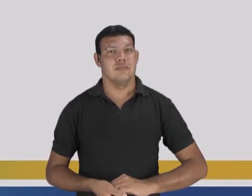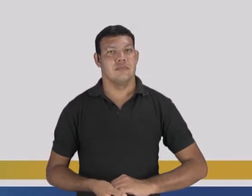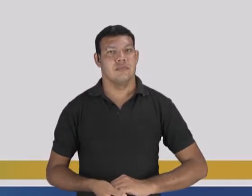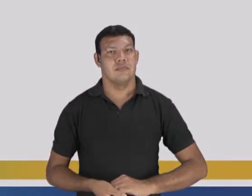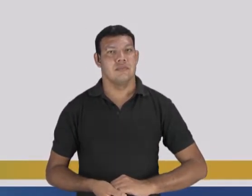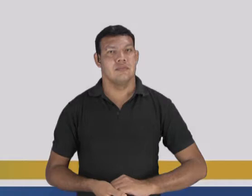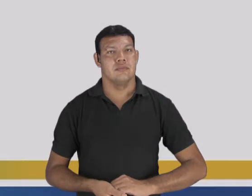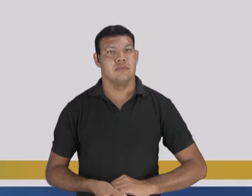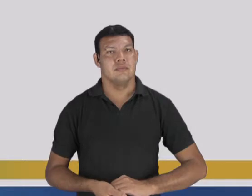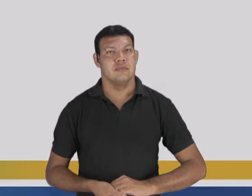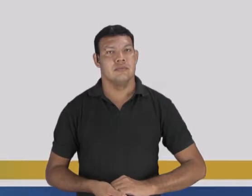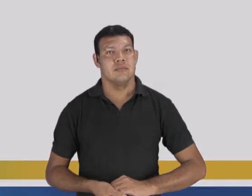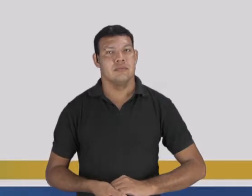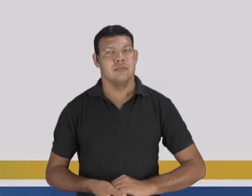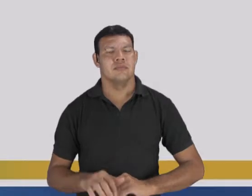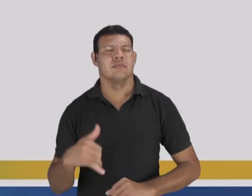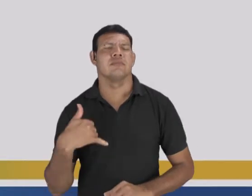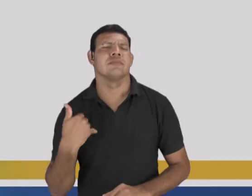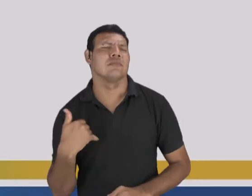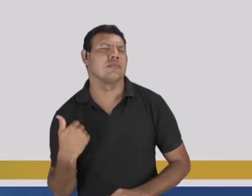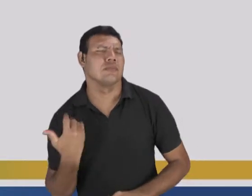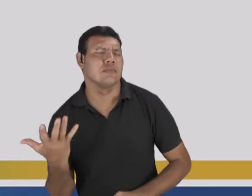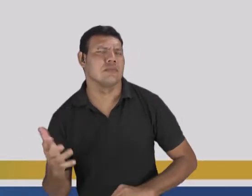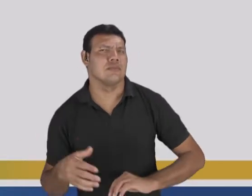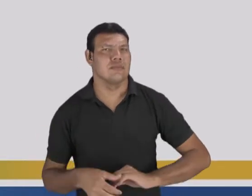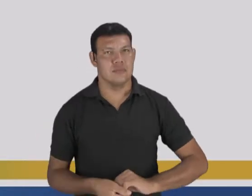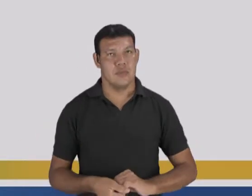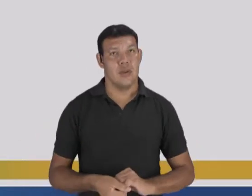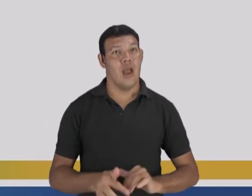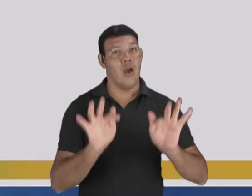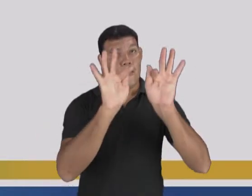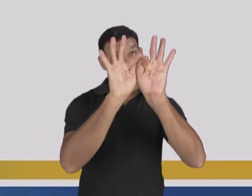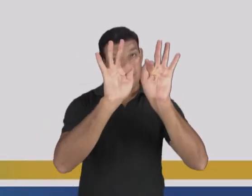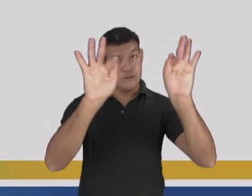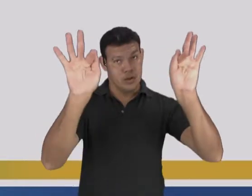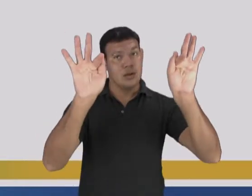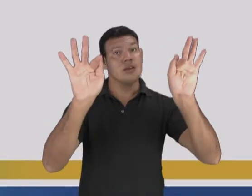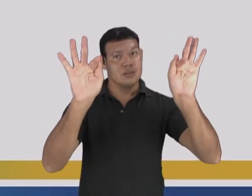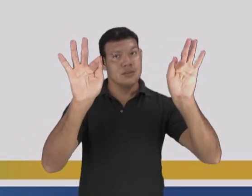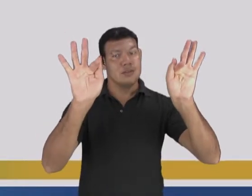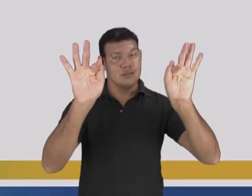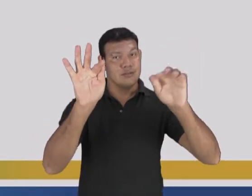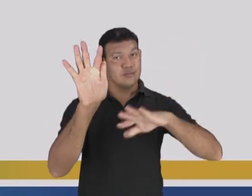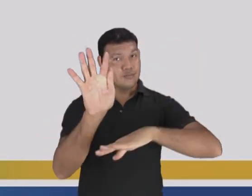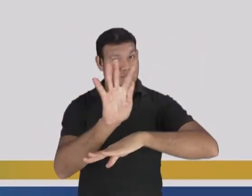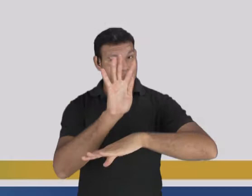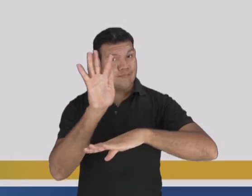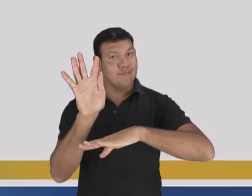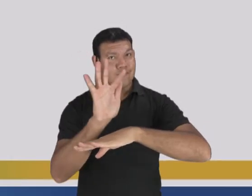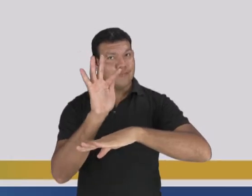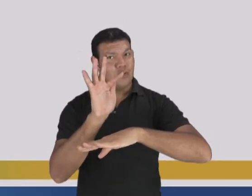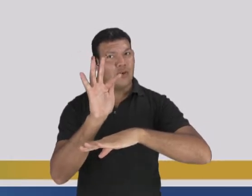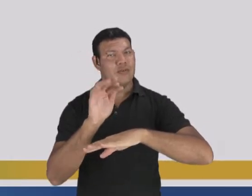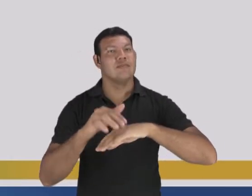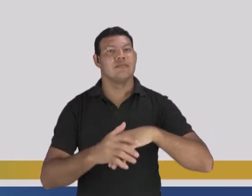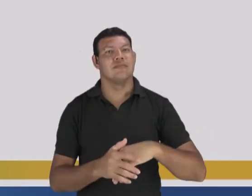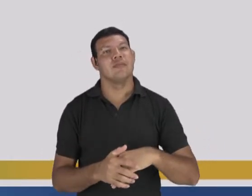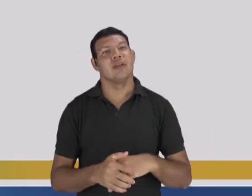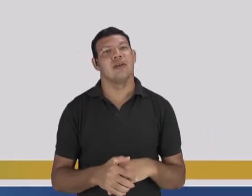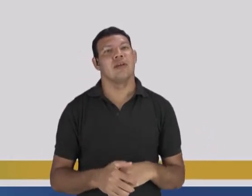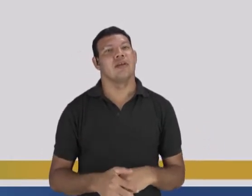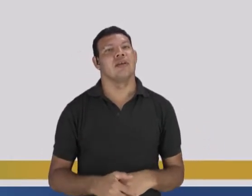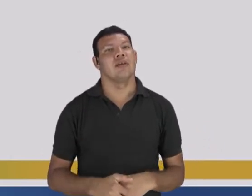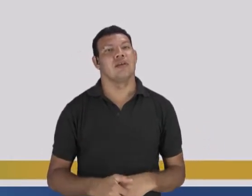Aí eu pergunto, quantos anos tiene? Na maneira informal. E quantos anos tiene? Maneira